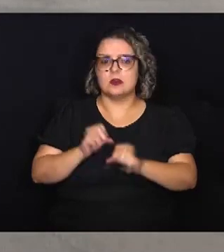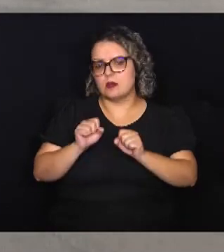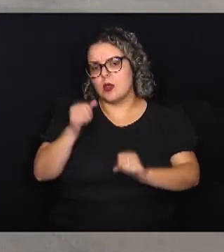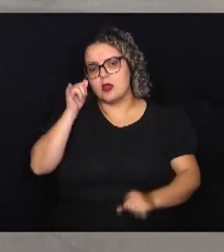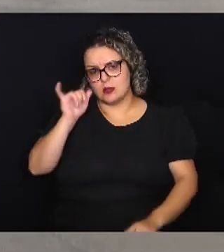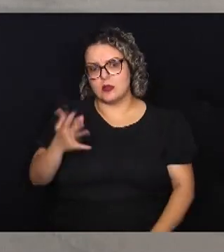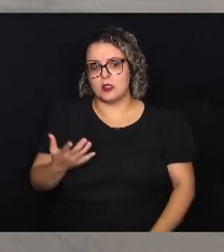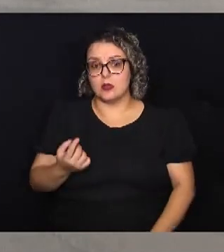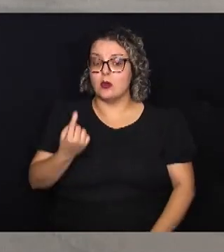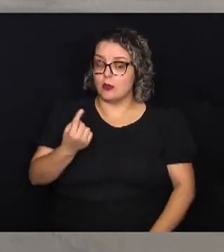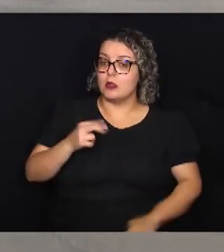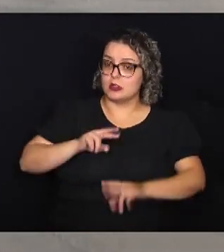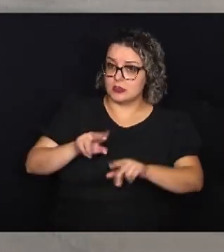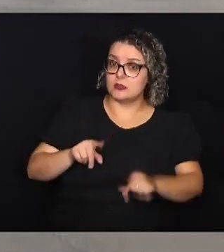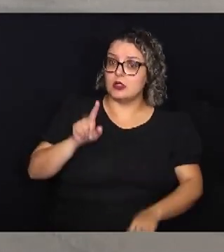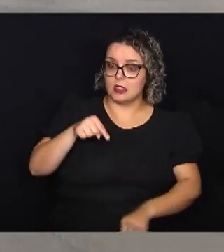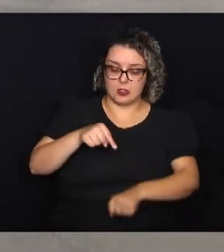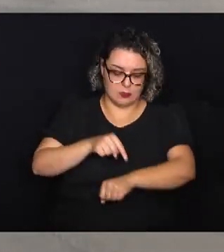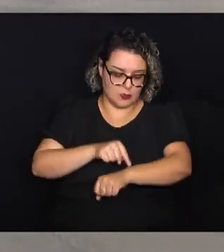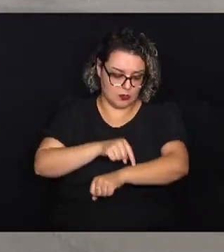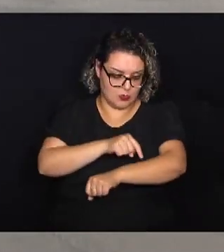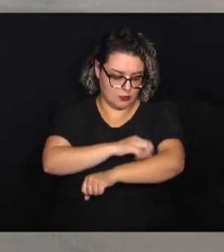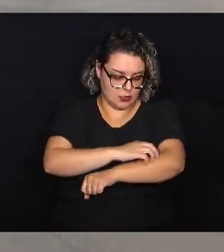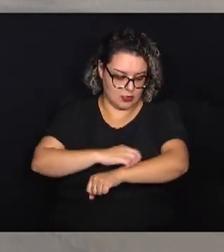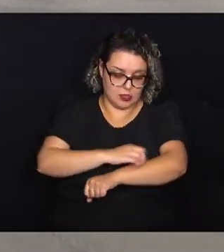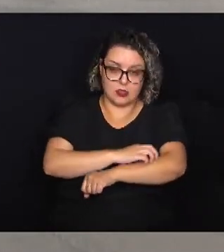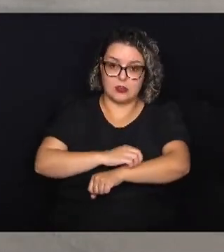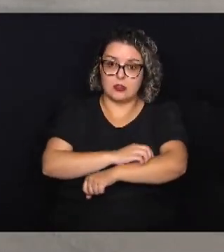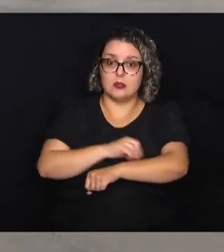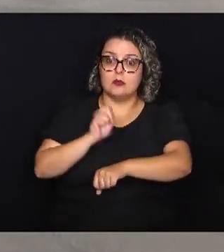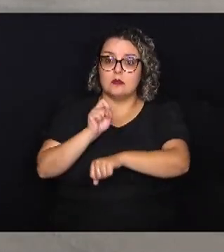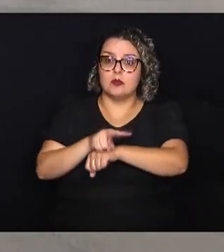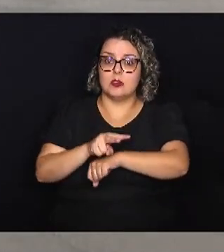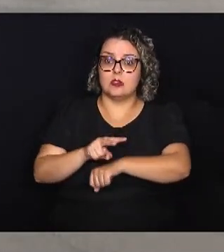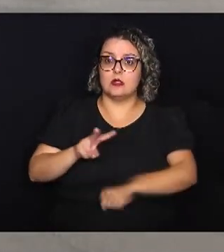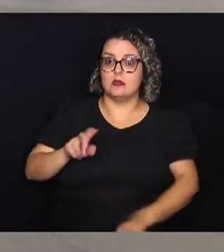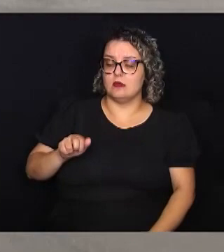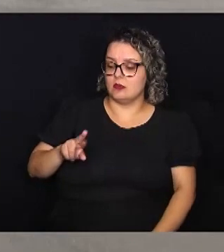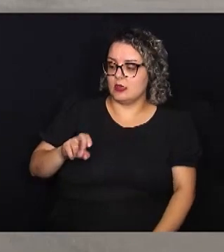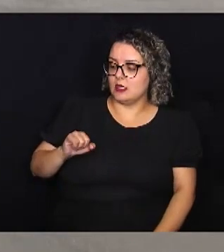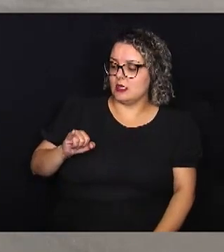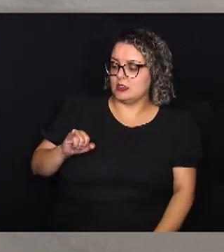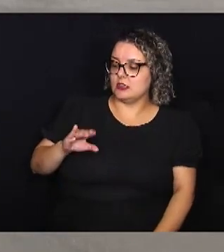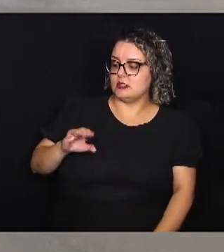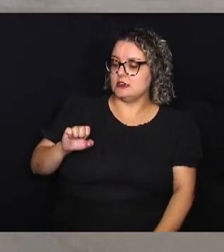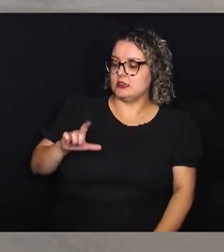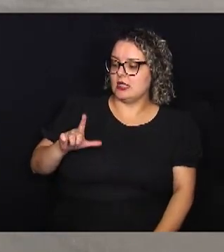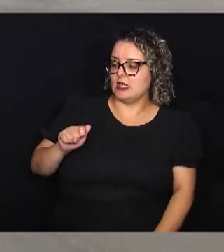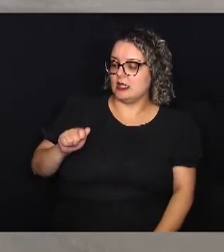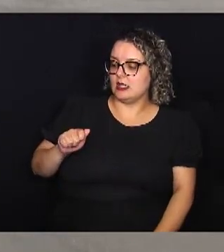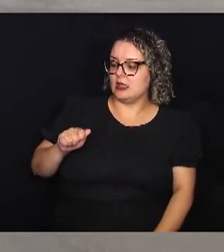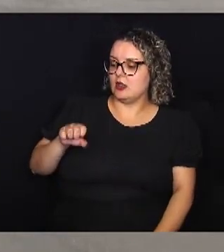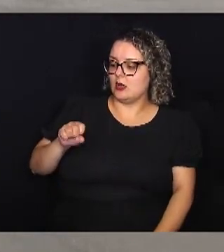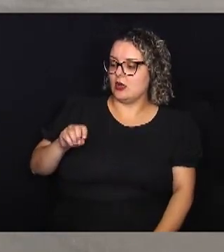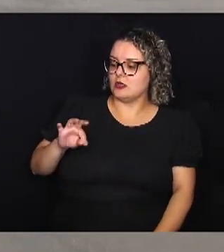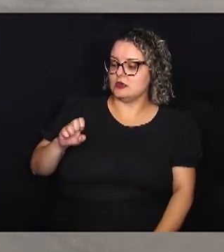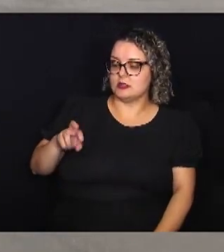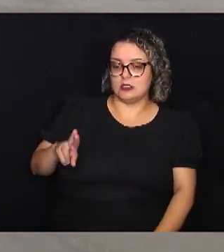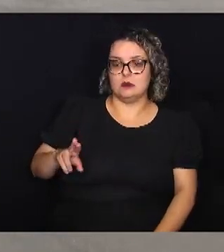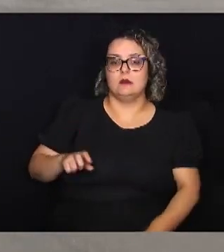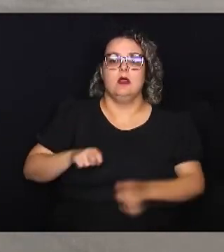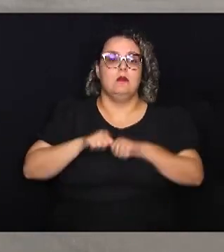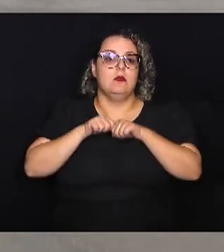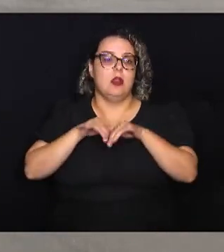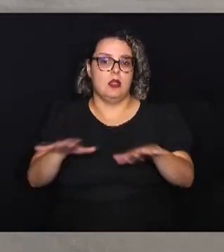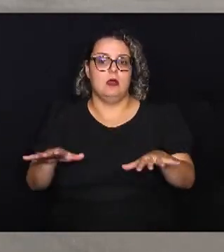Uma delas é a catapora, transmitida pelo vírus varicela zoster. Ela se manifesta com maior frequência